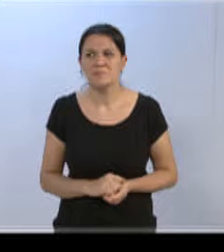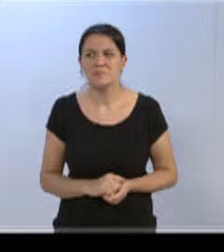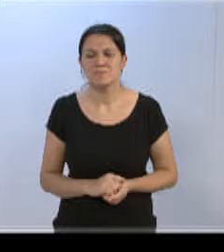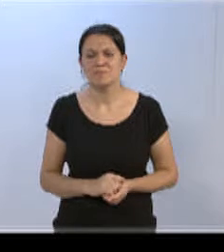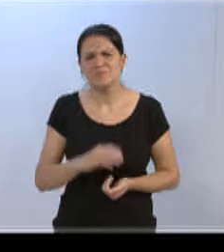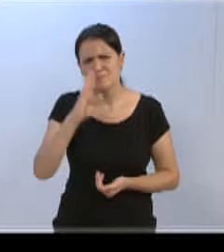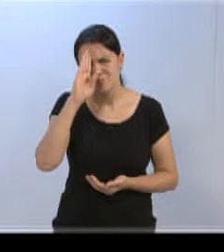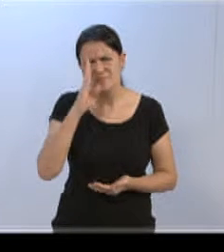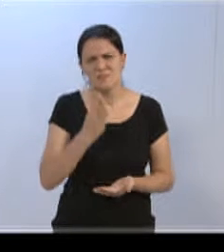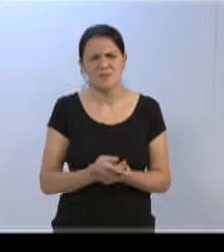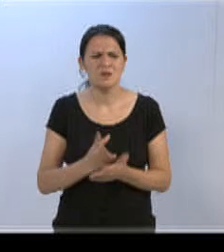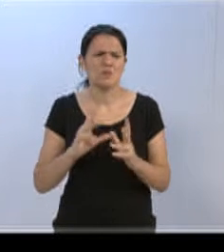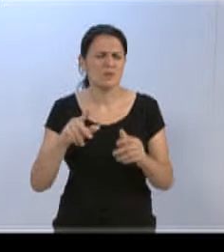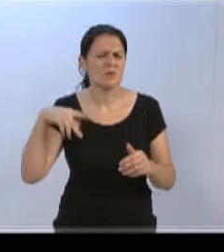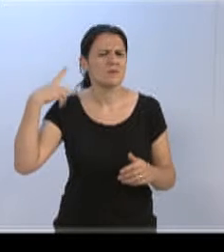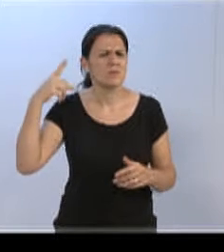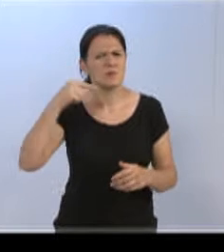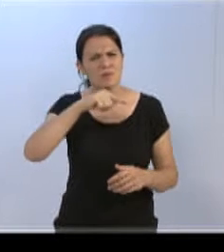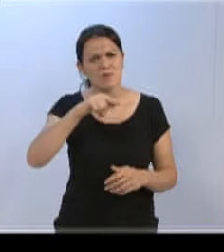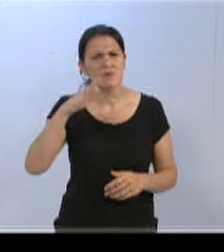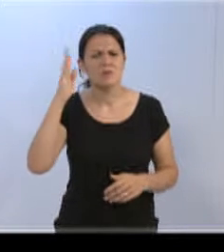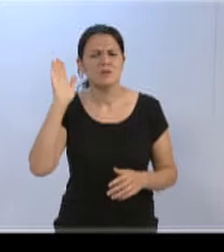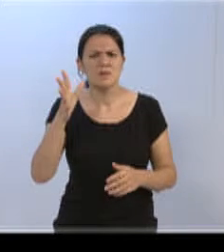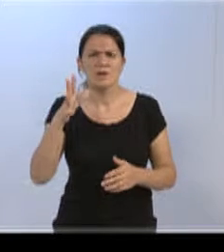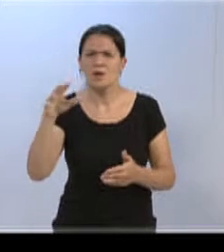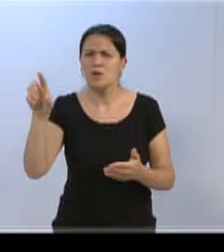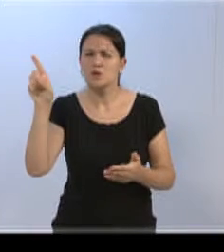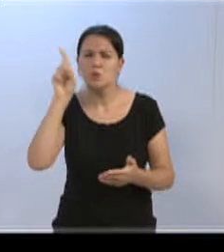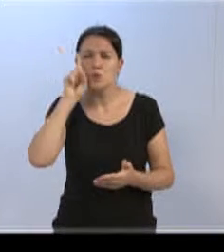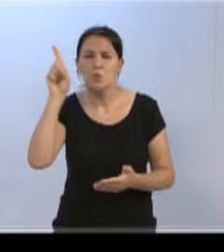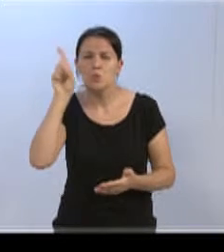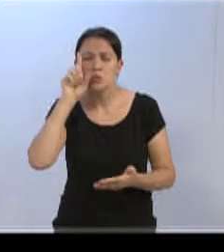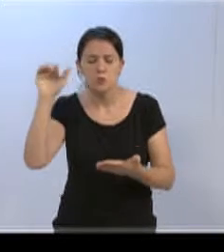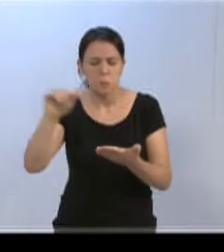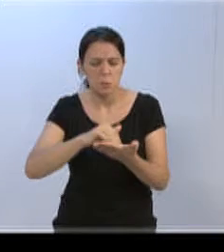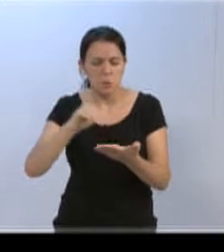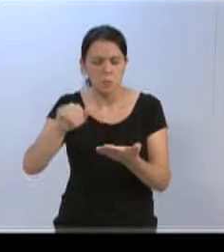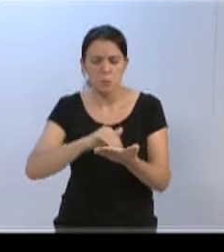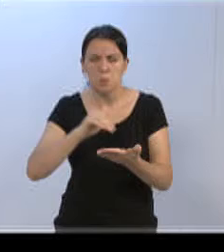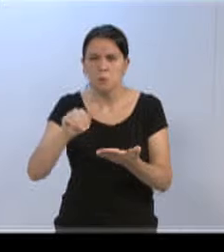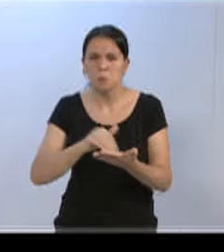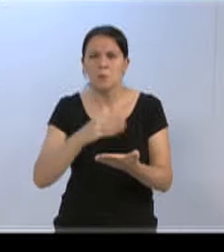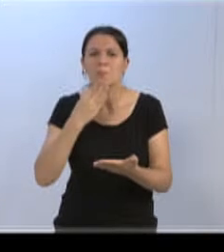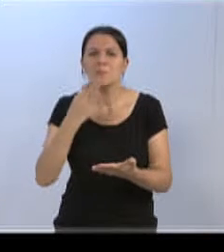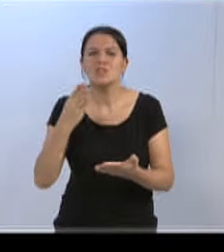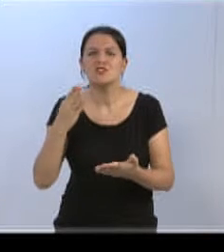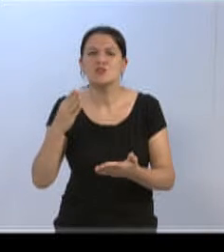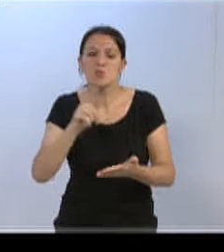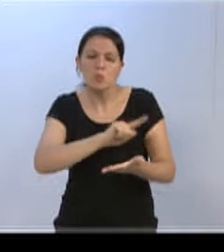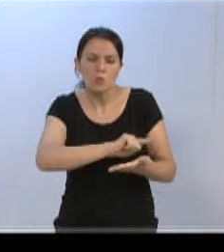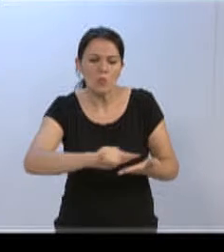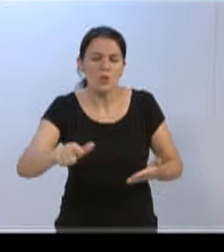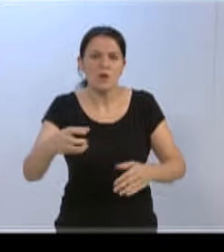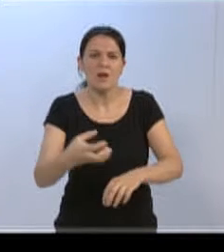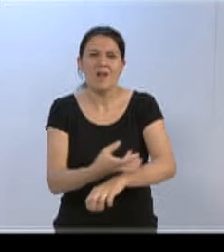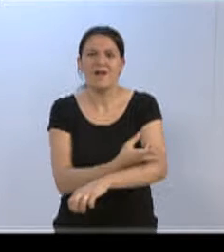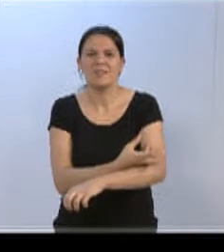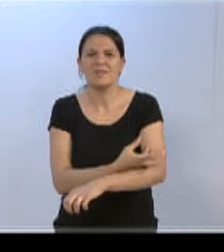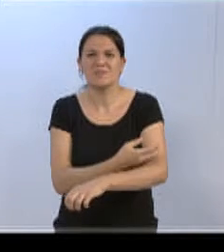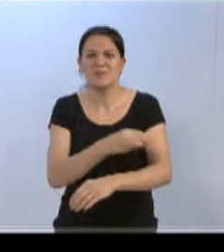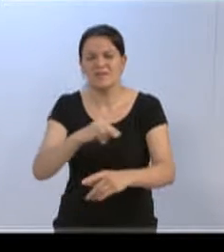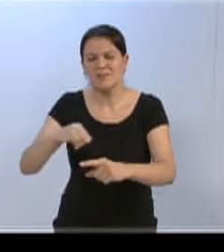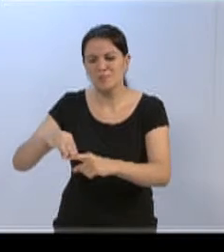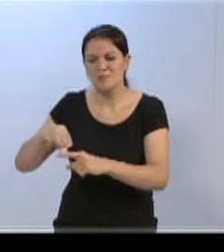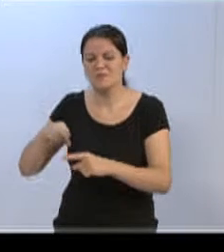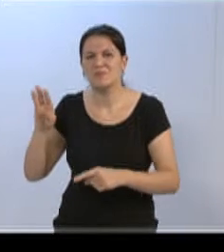Acredito que todos os vereadores dessa Casa Legislativa recebem diariamente solicitações com relação à roçada no município. Como é de conhecimento,